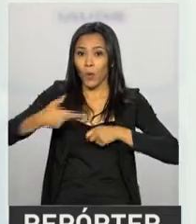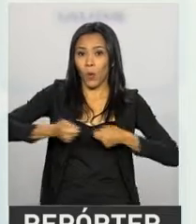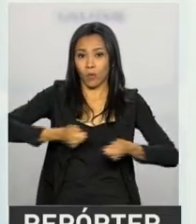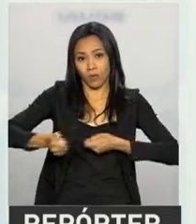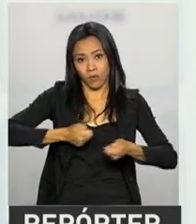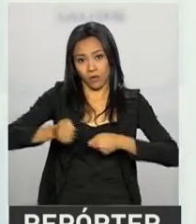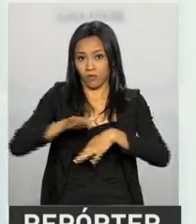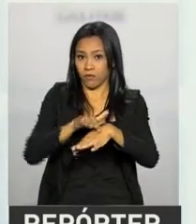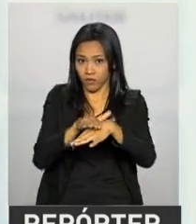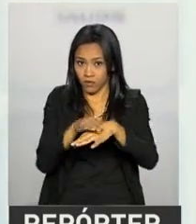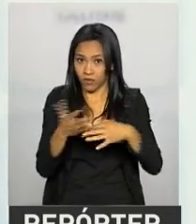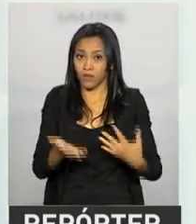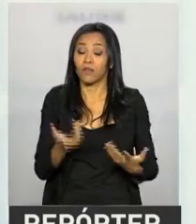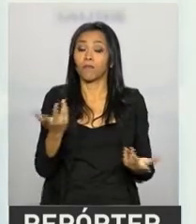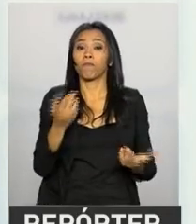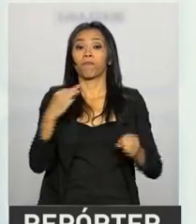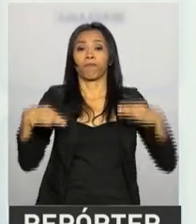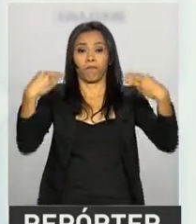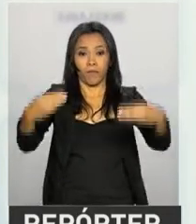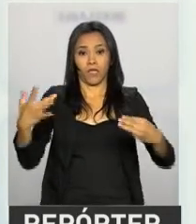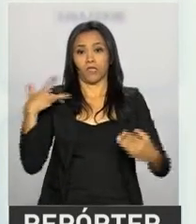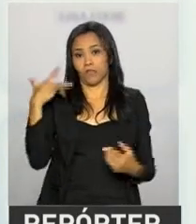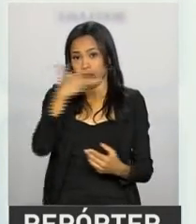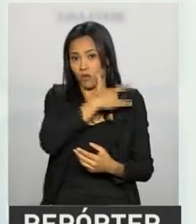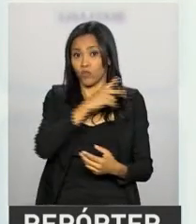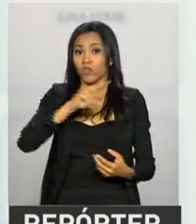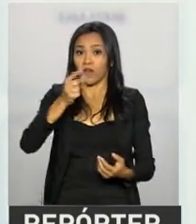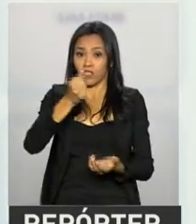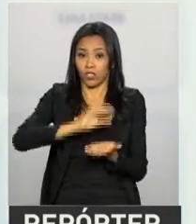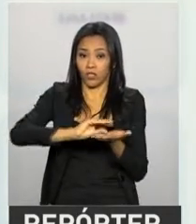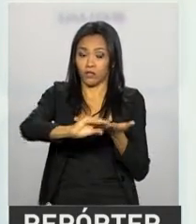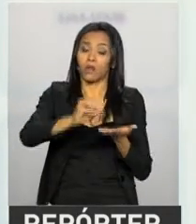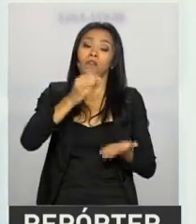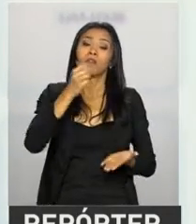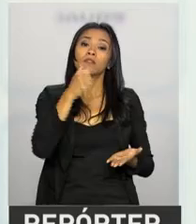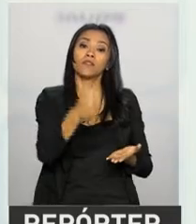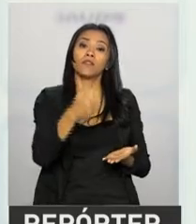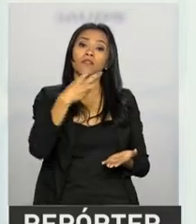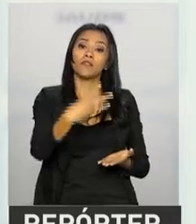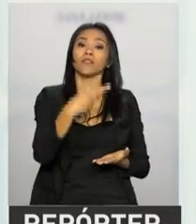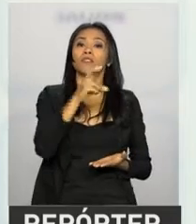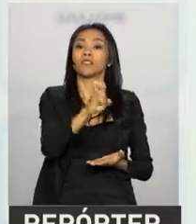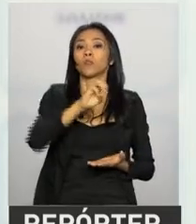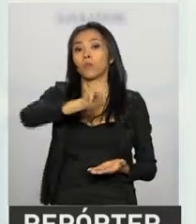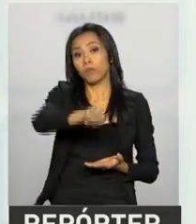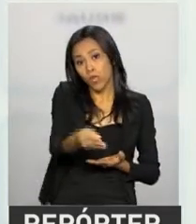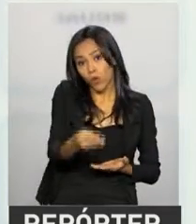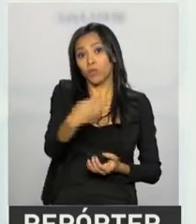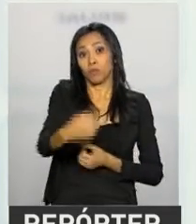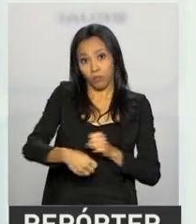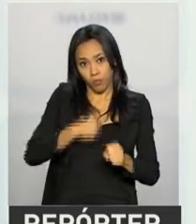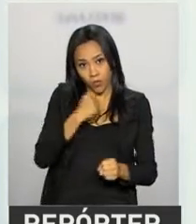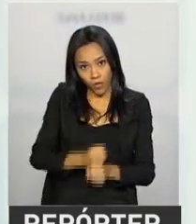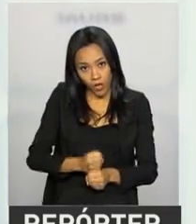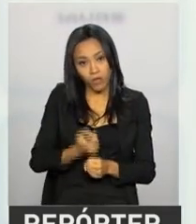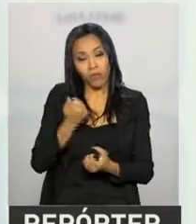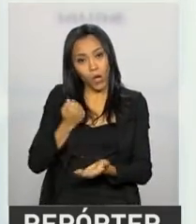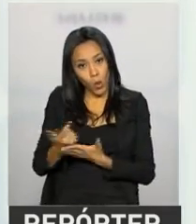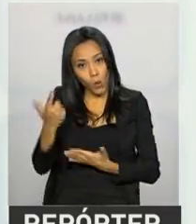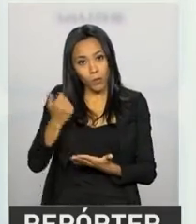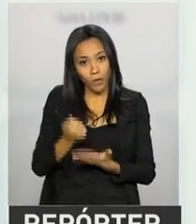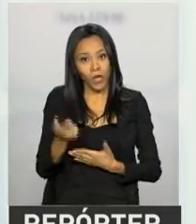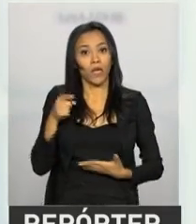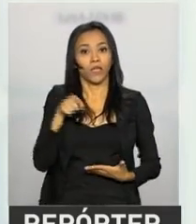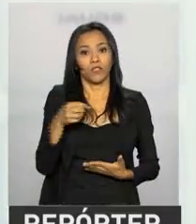convencionais o ministério da saúde vai investir 135 milhões de reais por ano para a compra desse